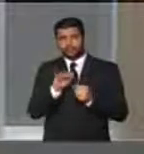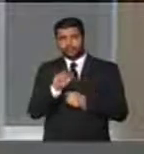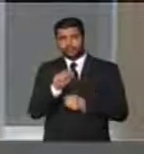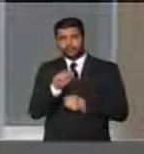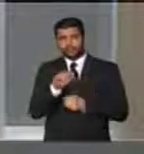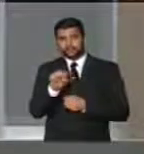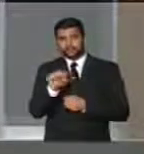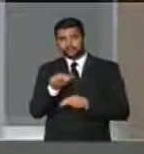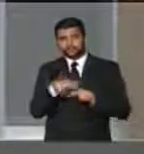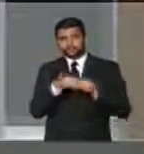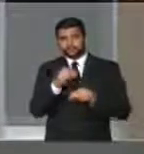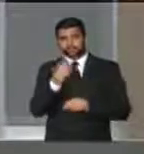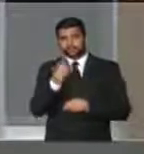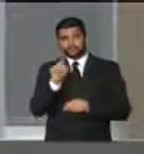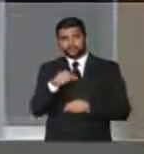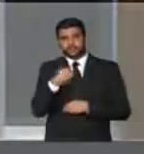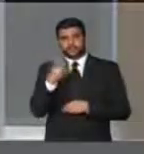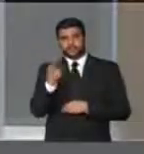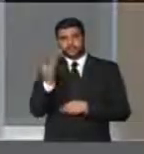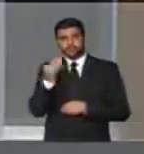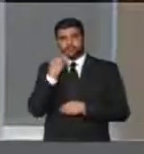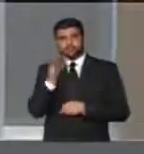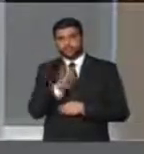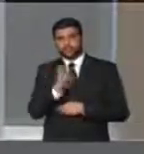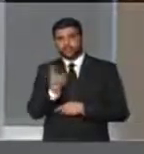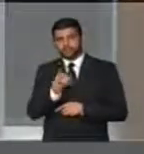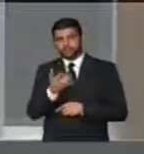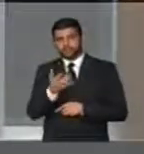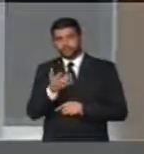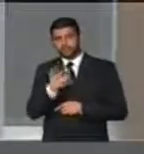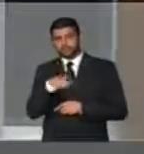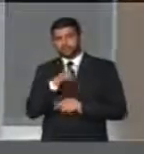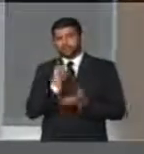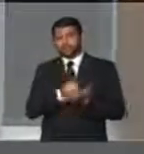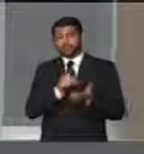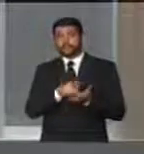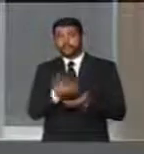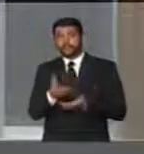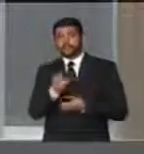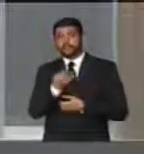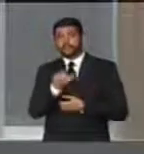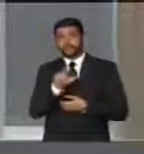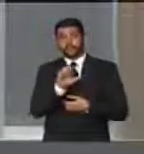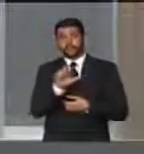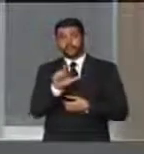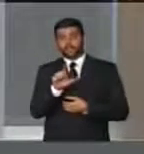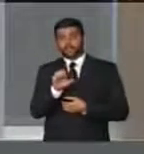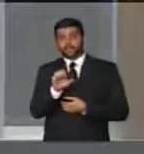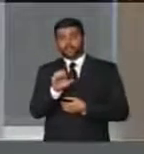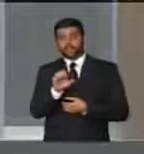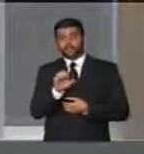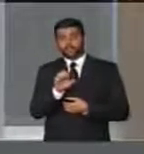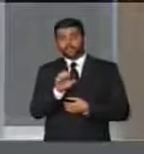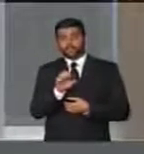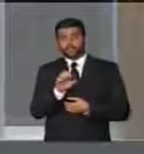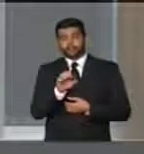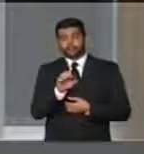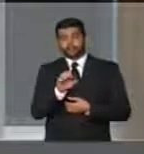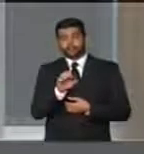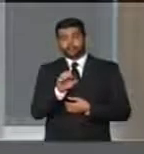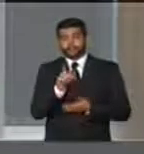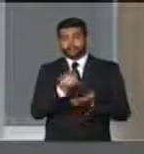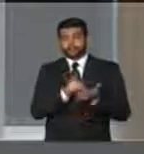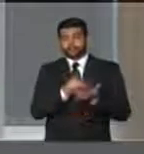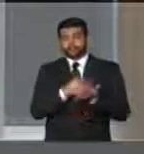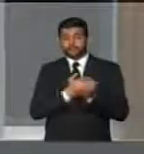Almas por apenas 3,3 bilhões de reais. Essa é a verdade da Vale. Essa é a verdade.